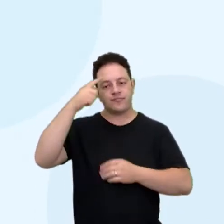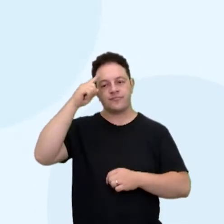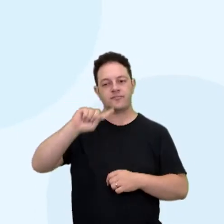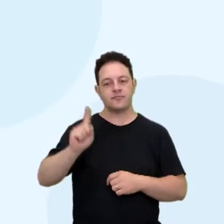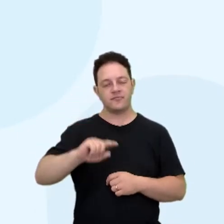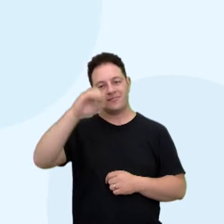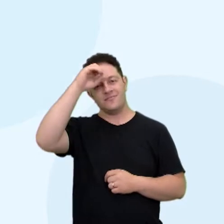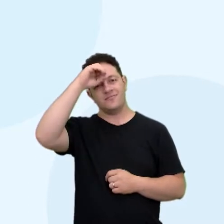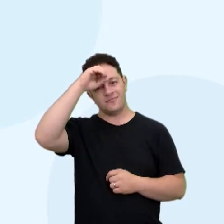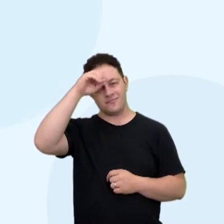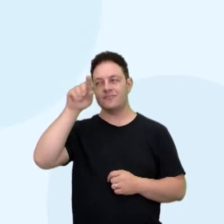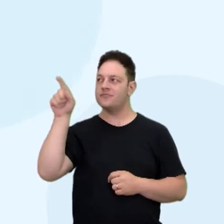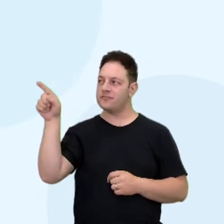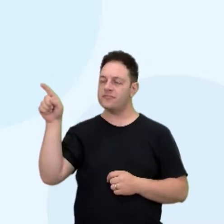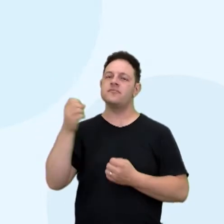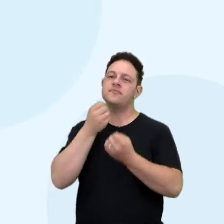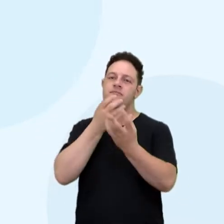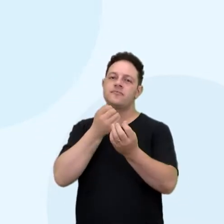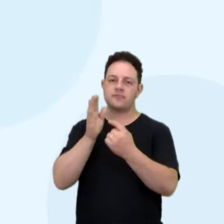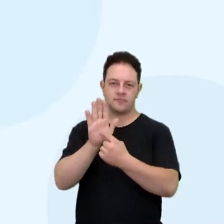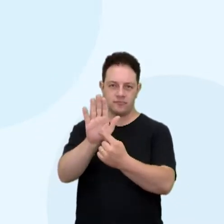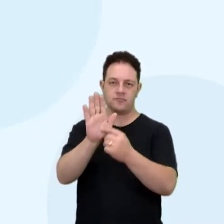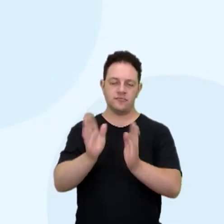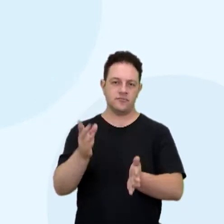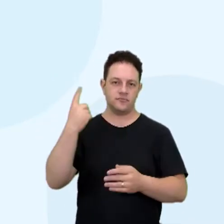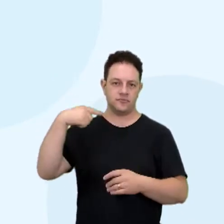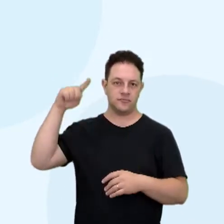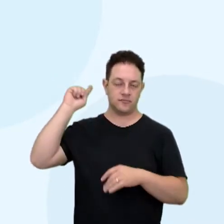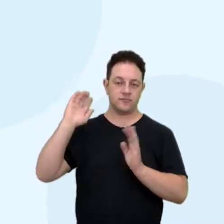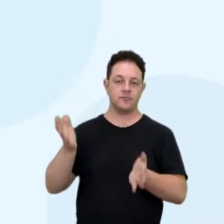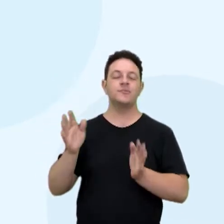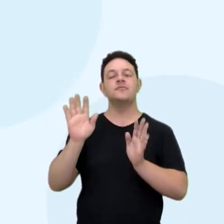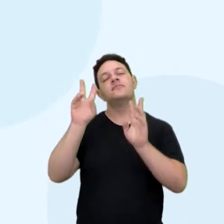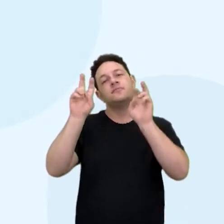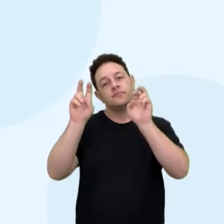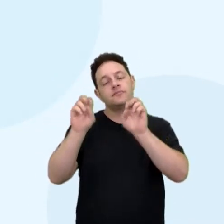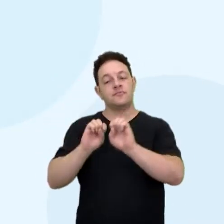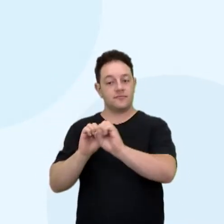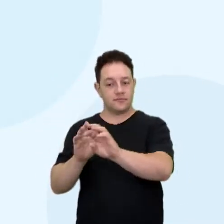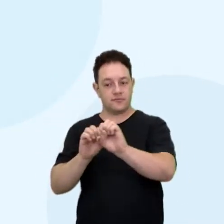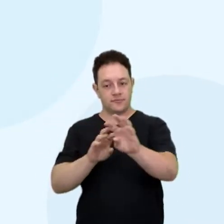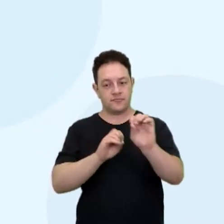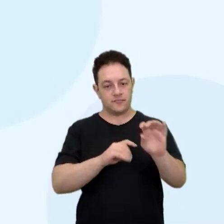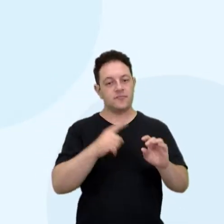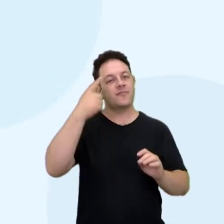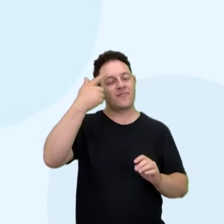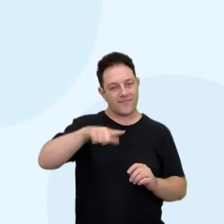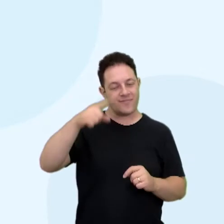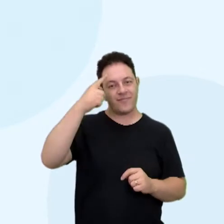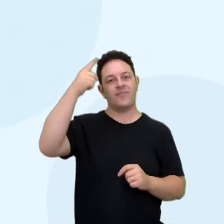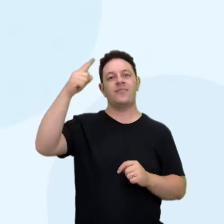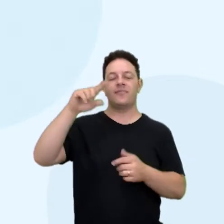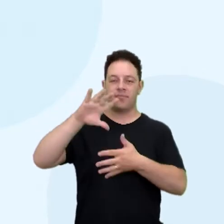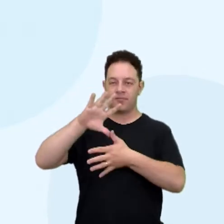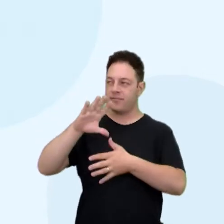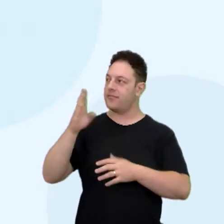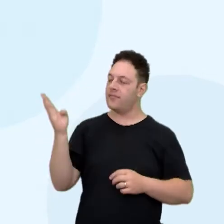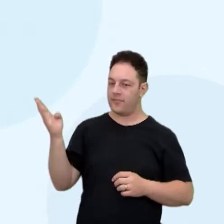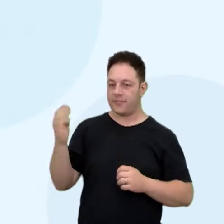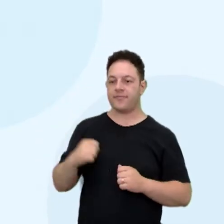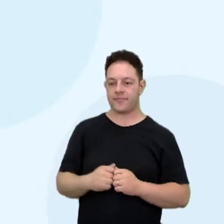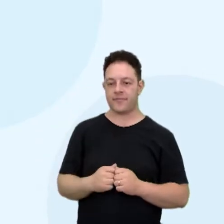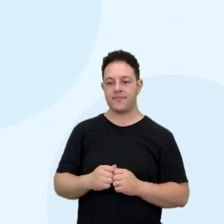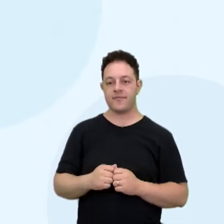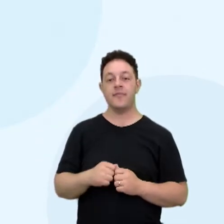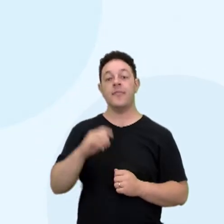dados aí em aulas anteriores, né? Mas como a gente está falando aí em educação, né? Nós estamos revendo esse mapa aí. Então nós temos